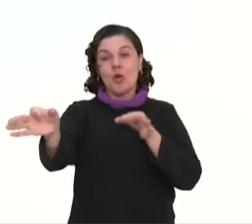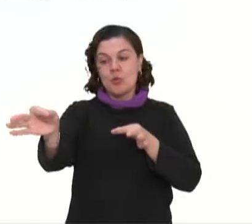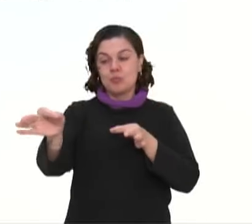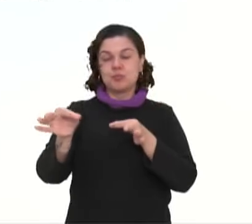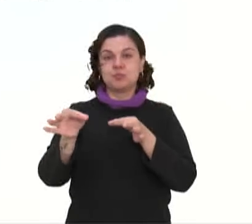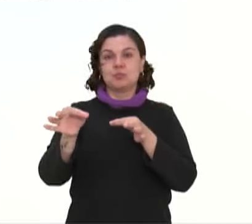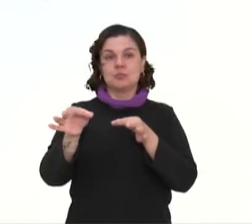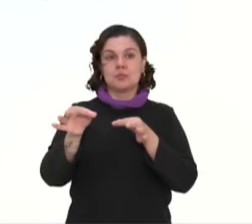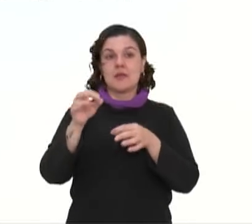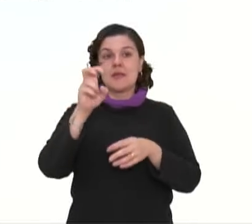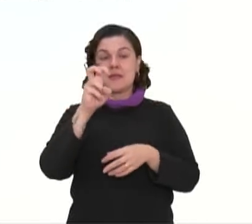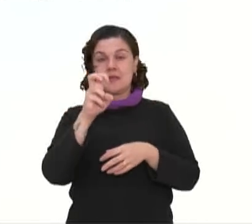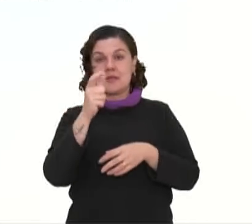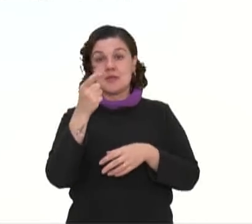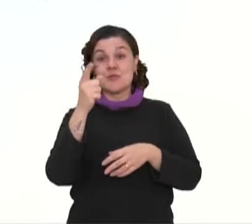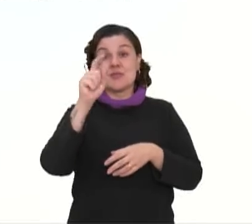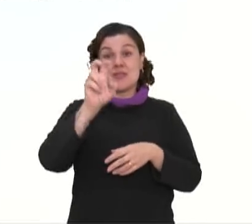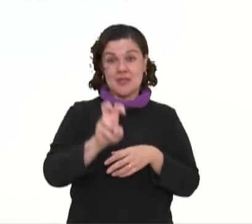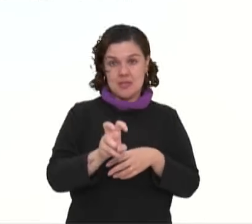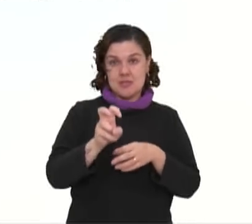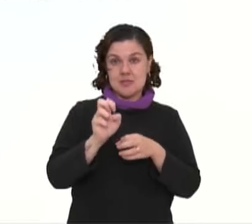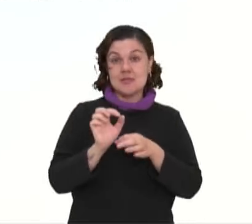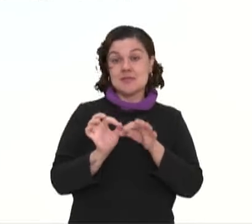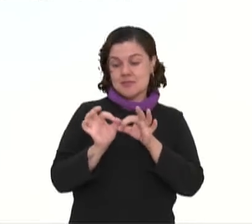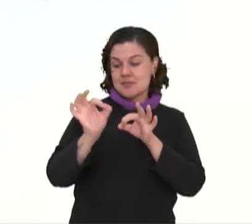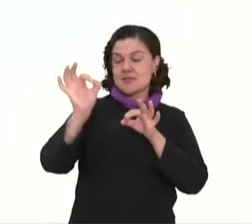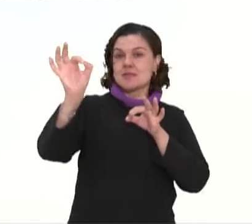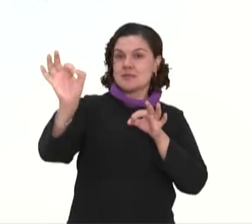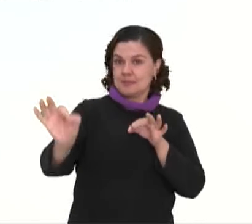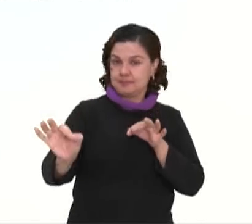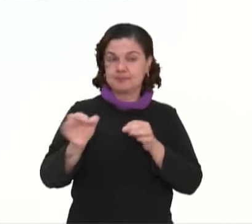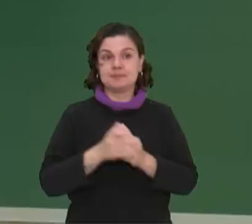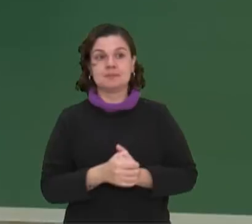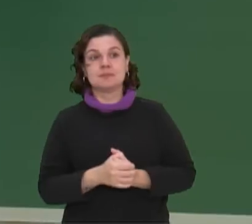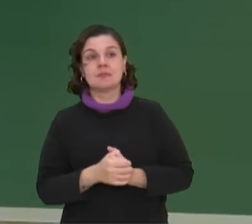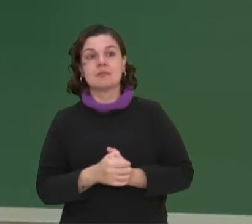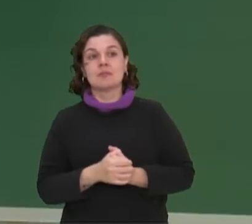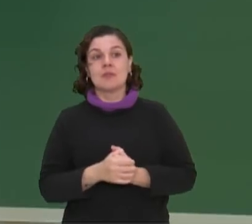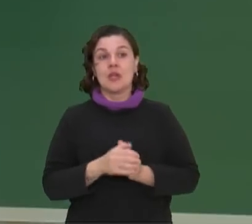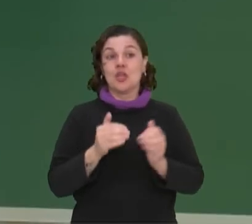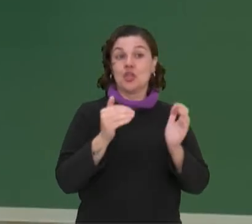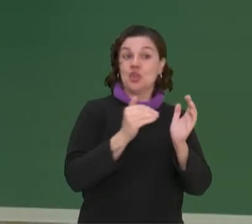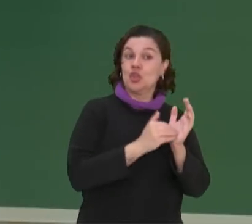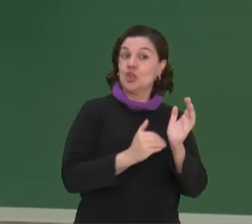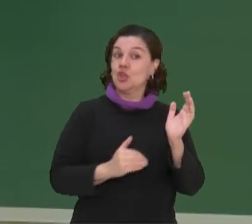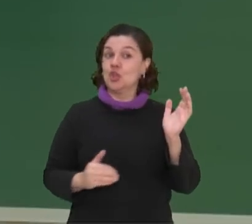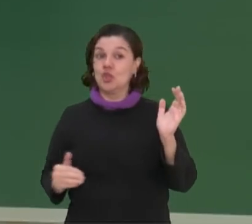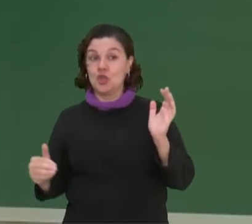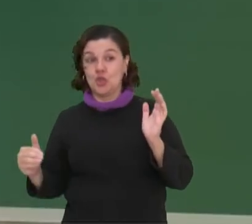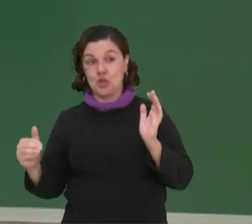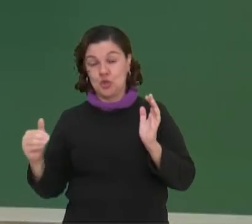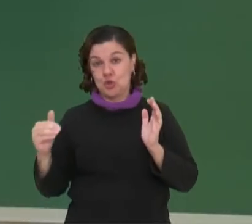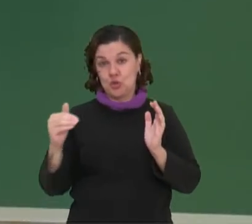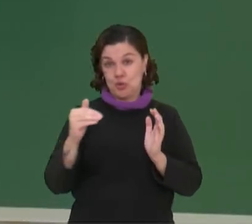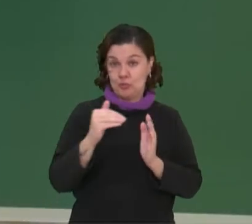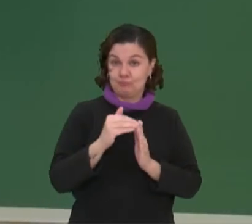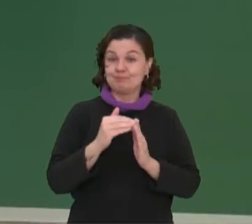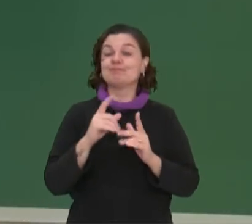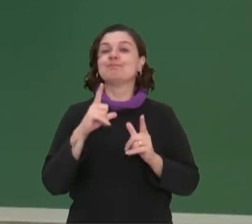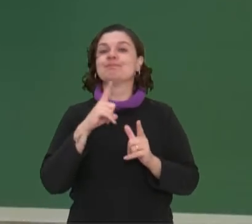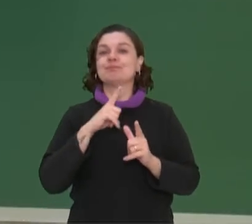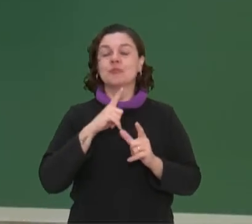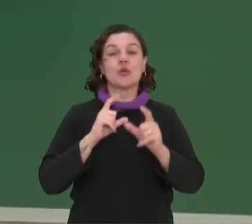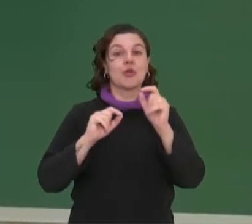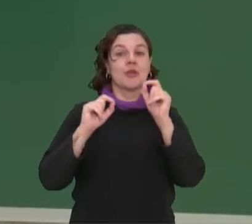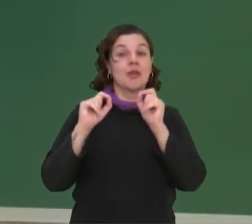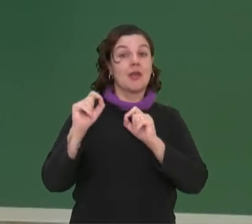então, 515 quilômetros de extensão. E em todos os trechos desses 2 caminhos